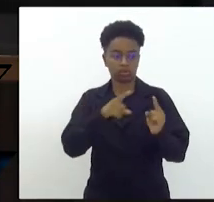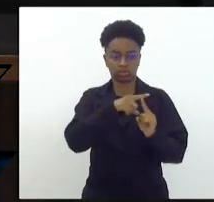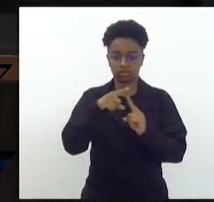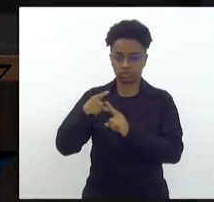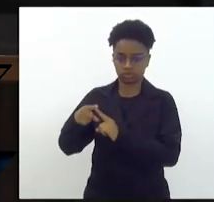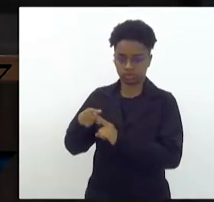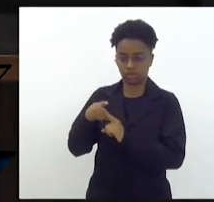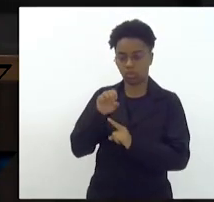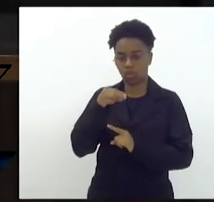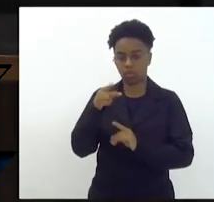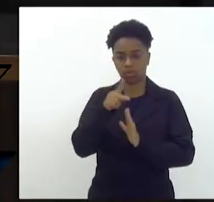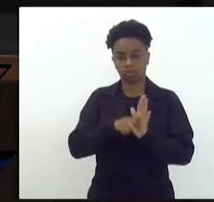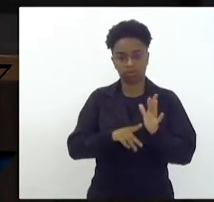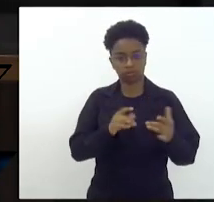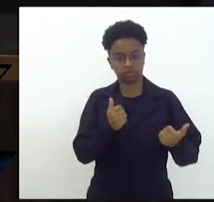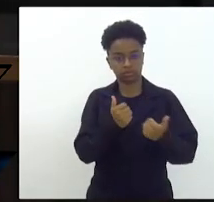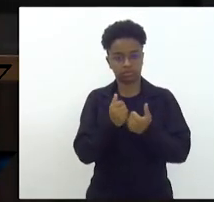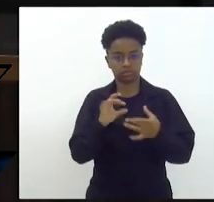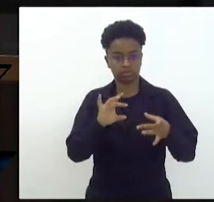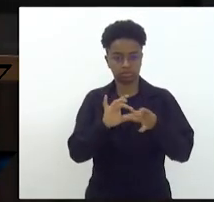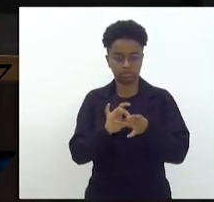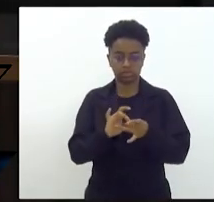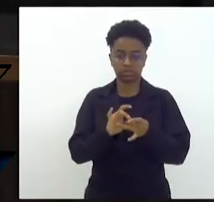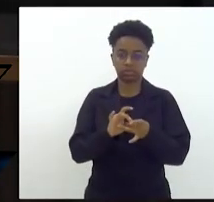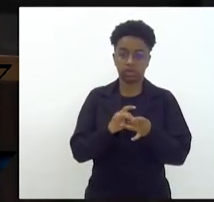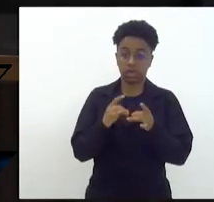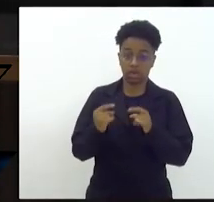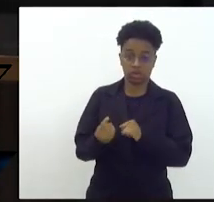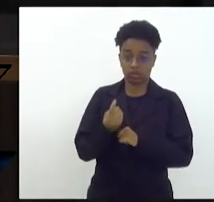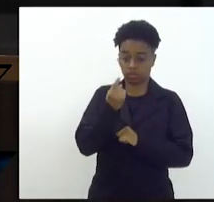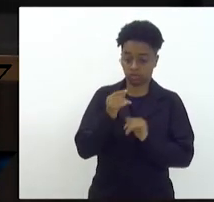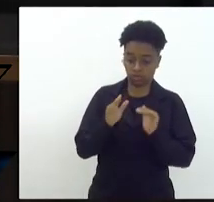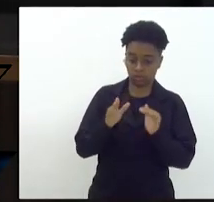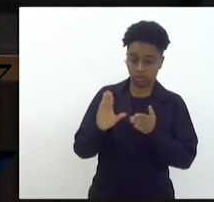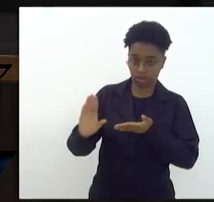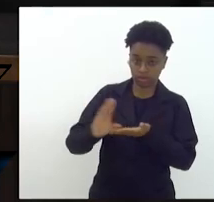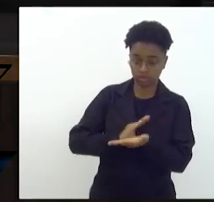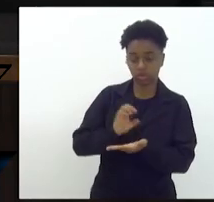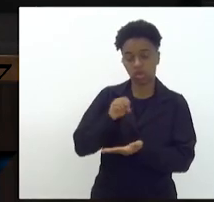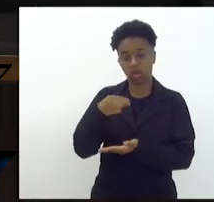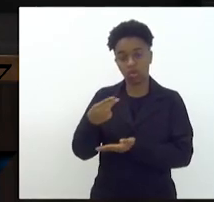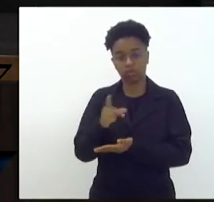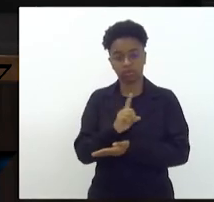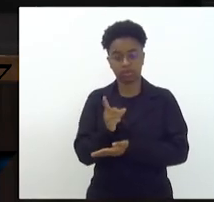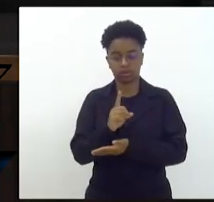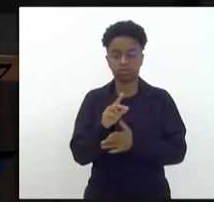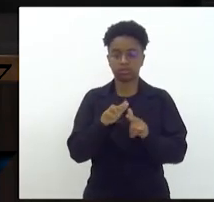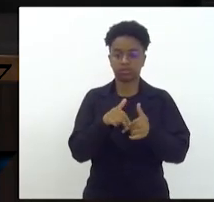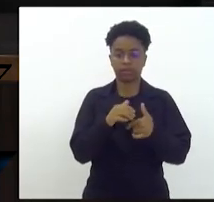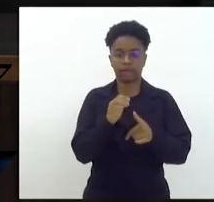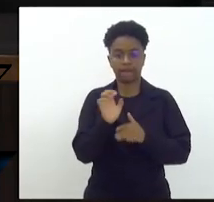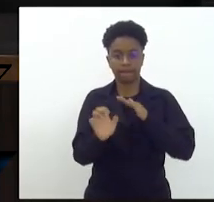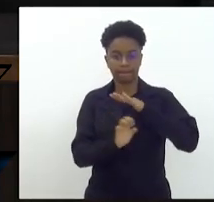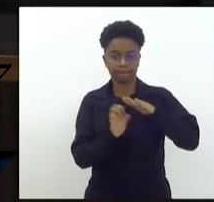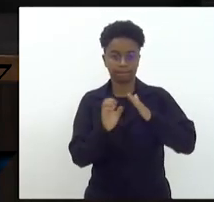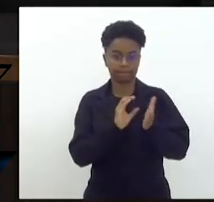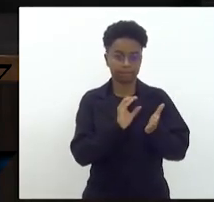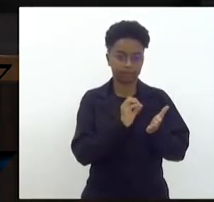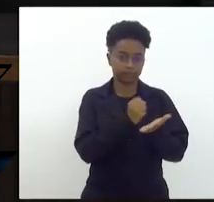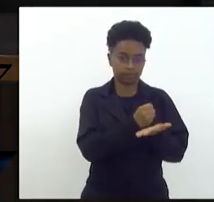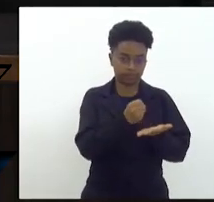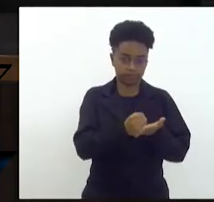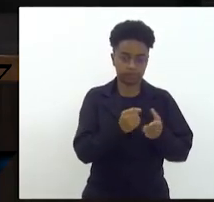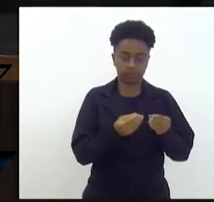projetos Associados com ou sem exclusividade recebidas pelas concessionárias no cálculo do equilíbrio